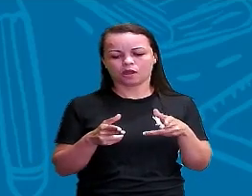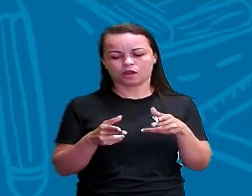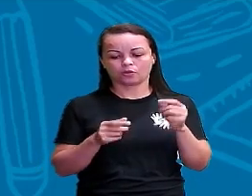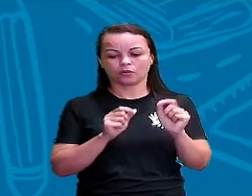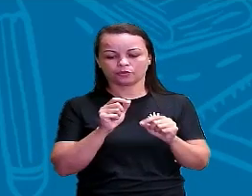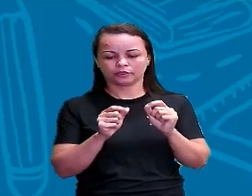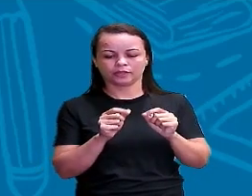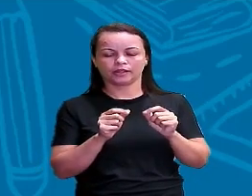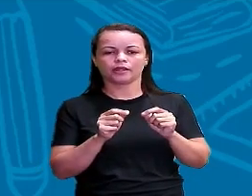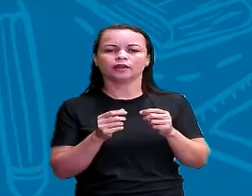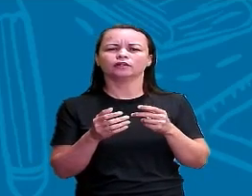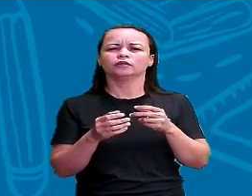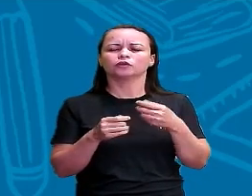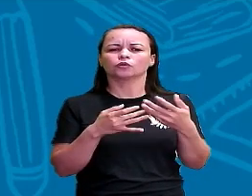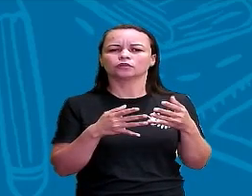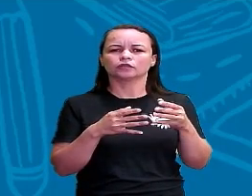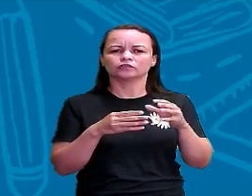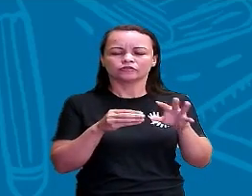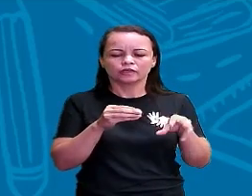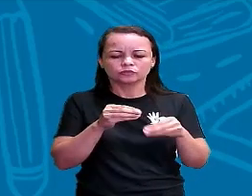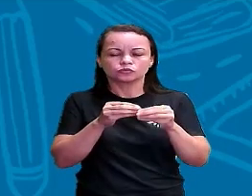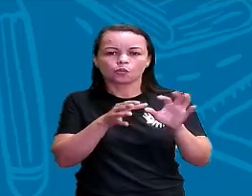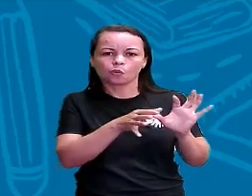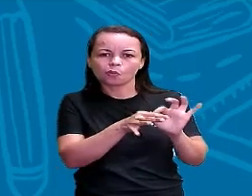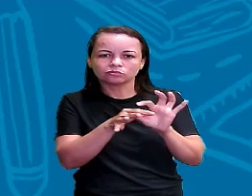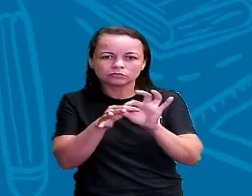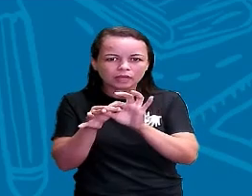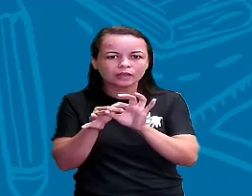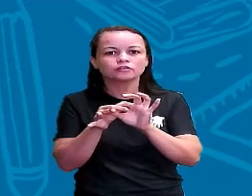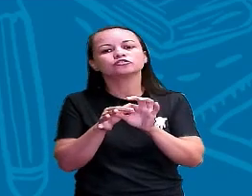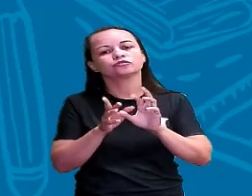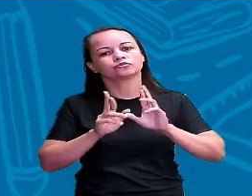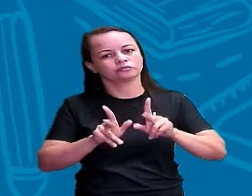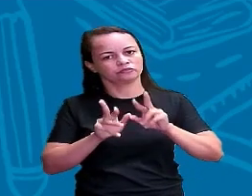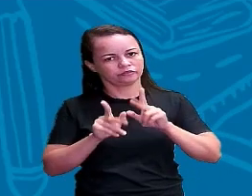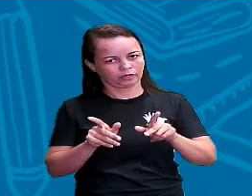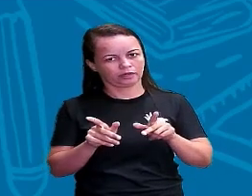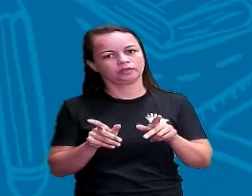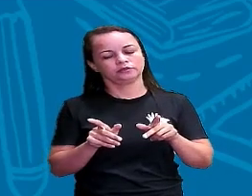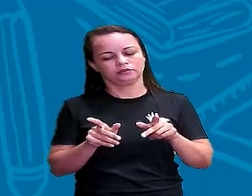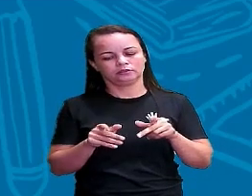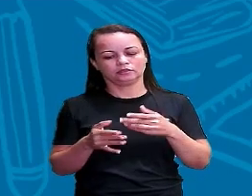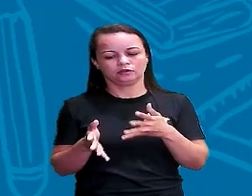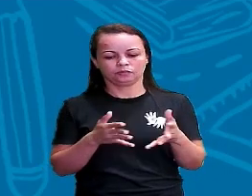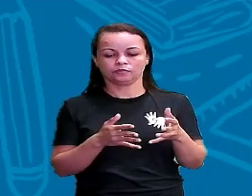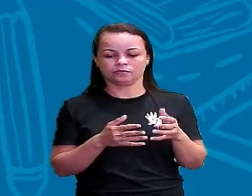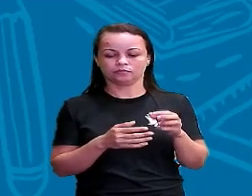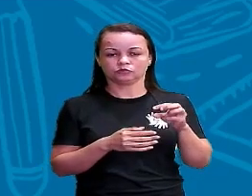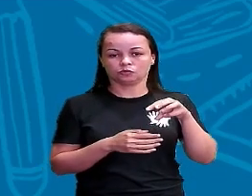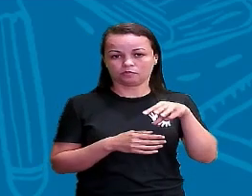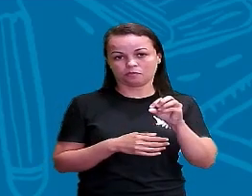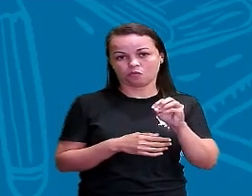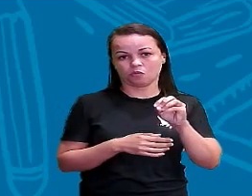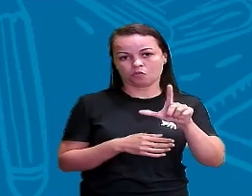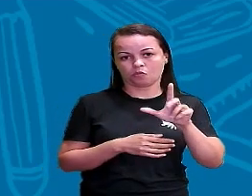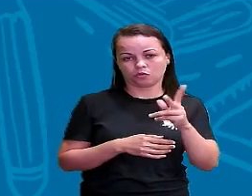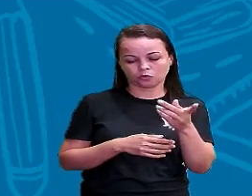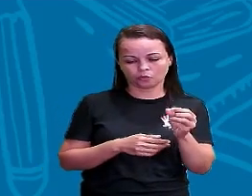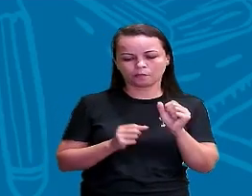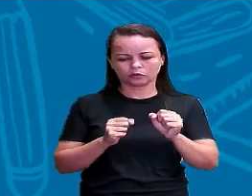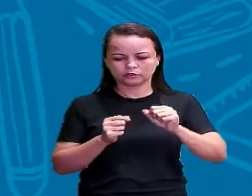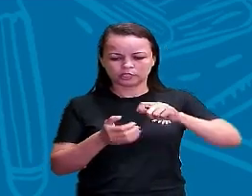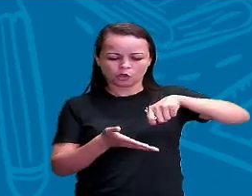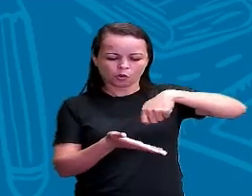diferencia aí vai ser quando ela estiver inserida num contexto, para a gente saber do que se refere. No caso, o molho pode ser, dependendo do contexto, um